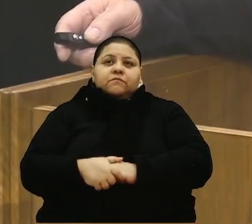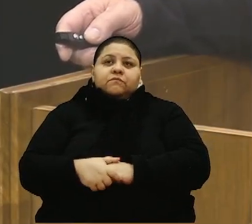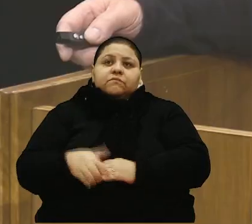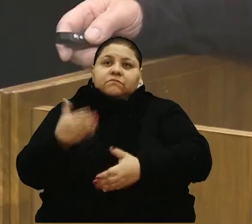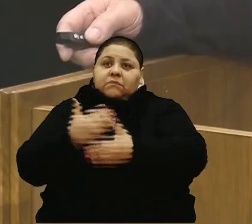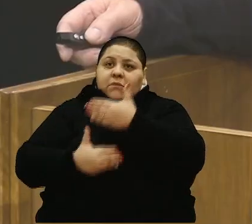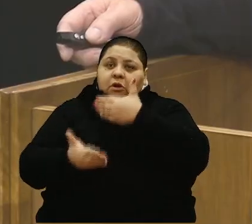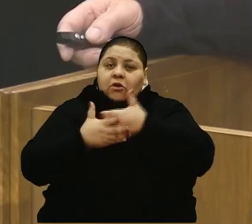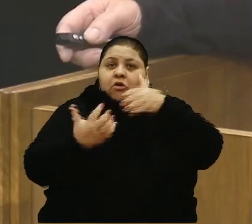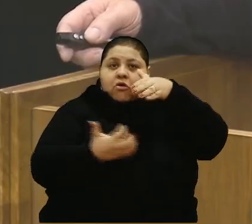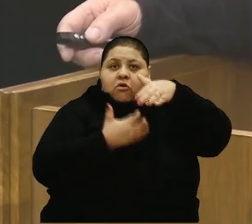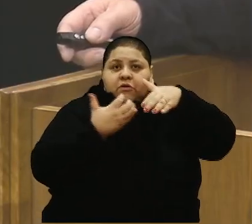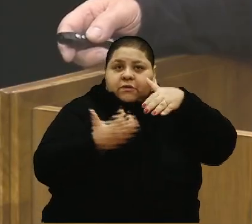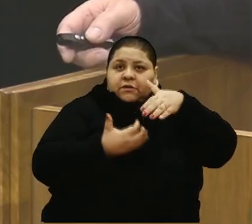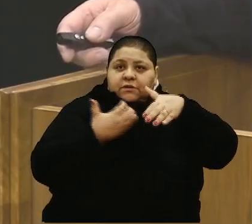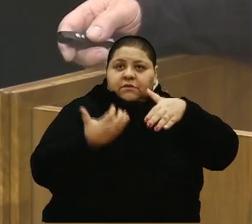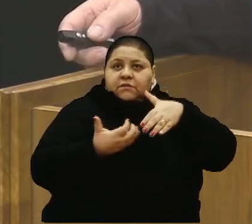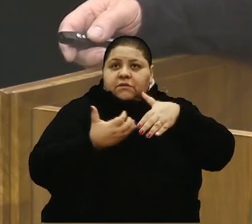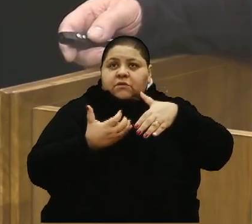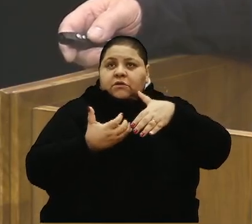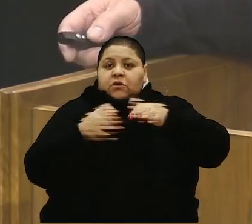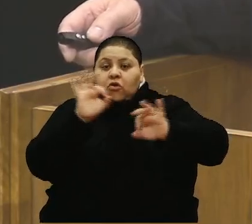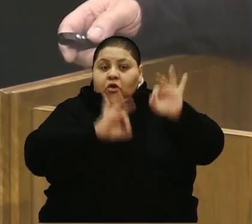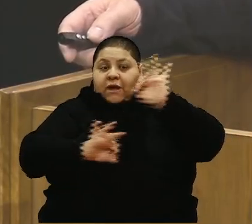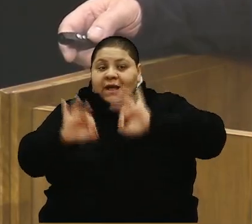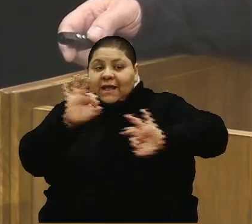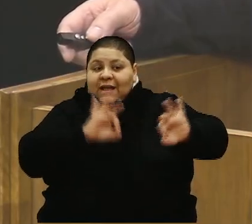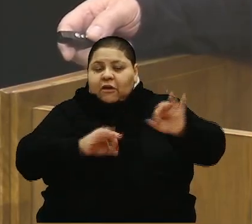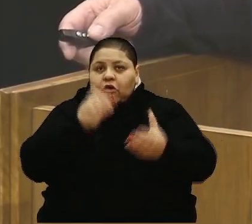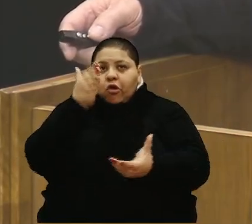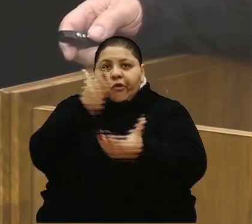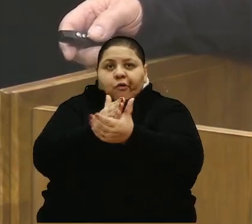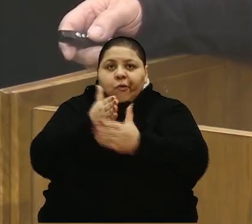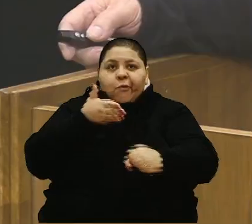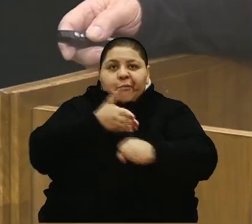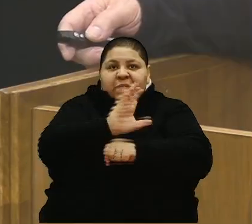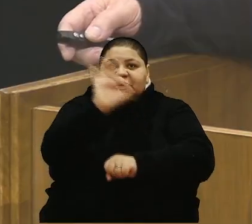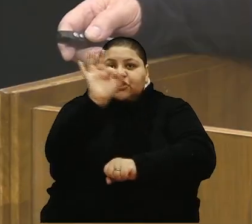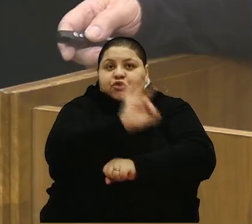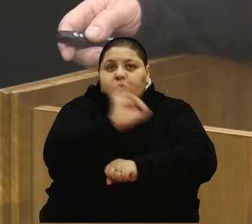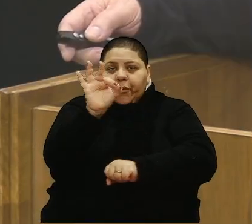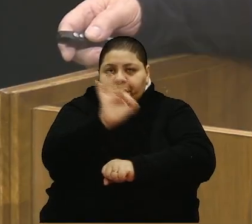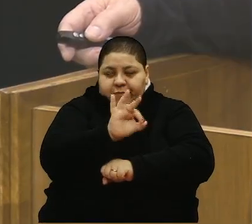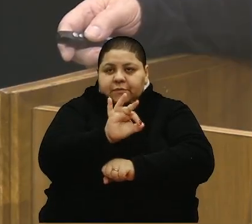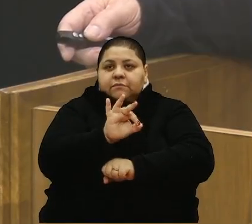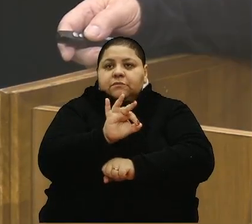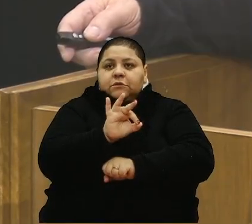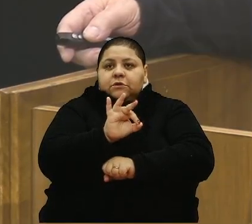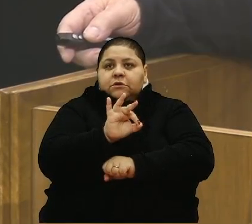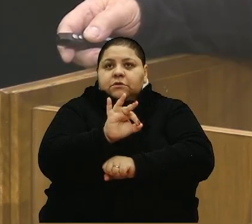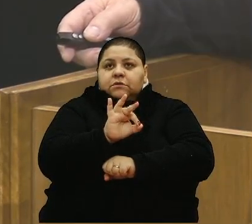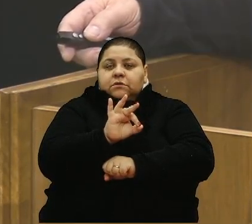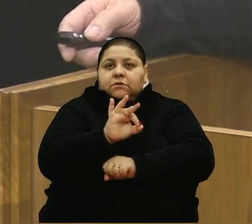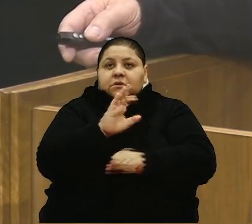Todas as empresas, então, coordenam esse processo, participam percentualmente da execução